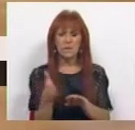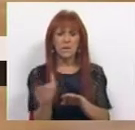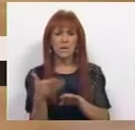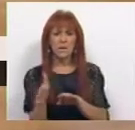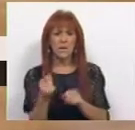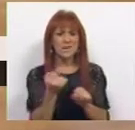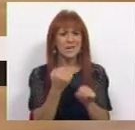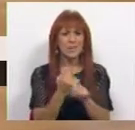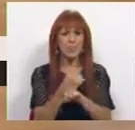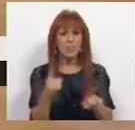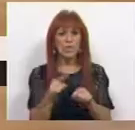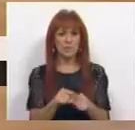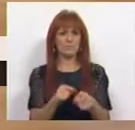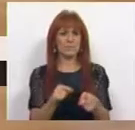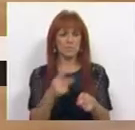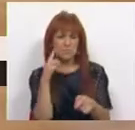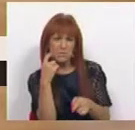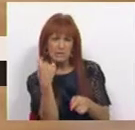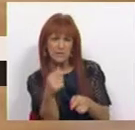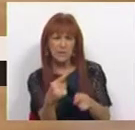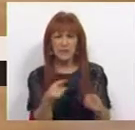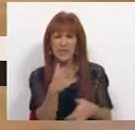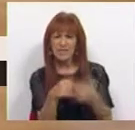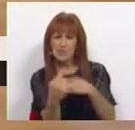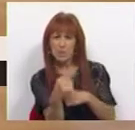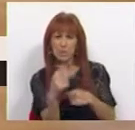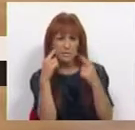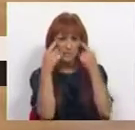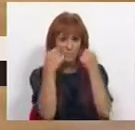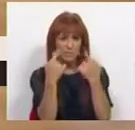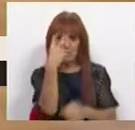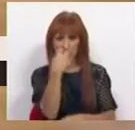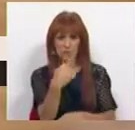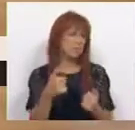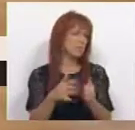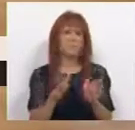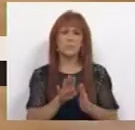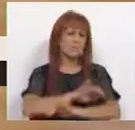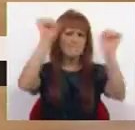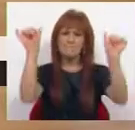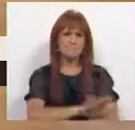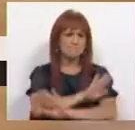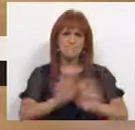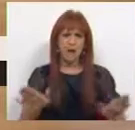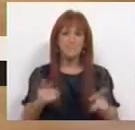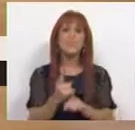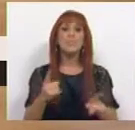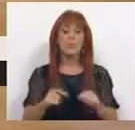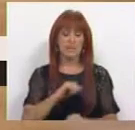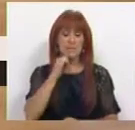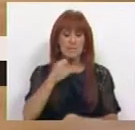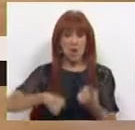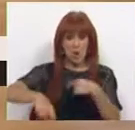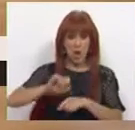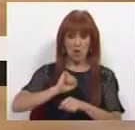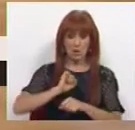arredado daquele emprego, porque se deteta que ele tem uma deficiência visual, isto está tudo mal. Porque enquanto